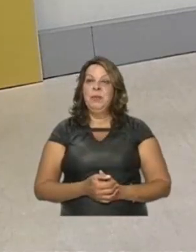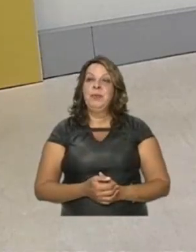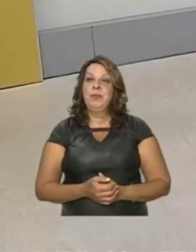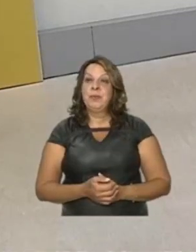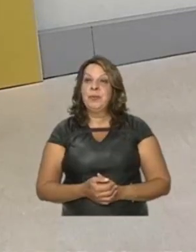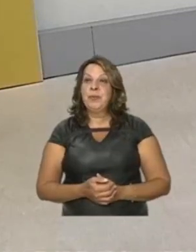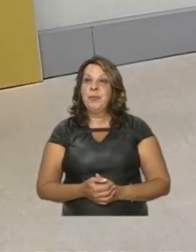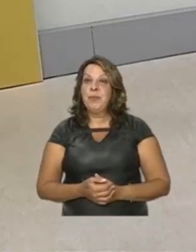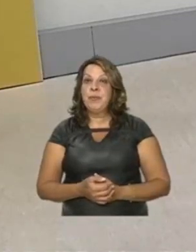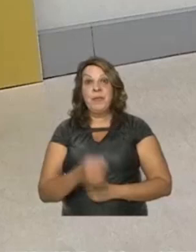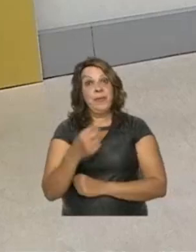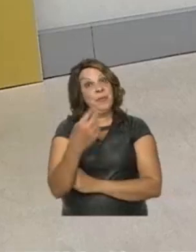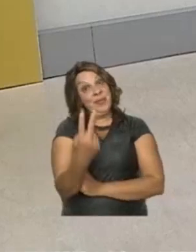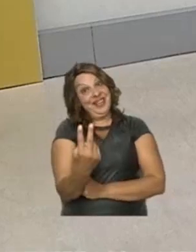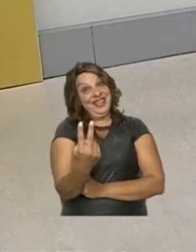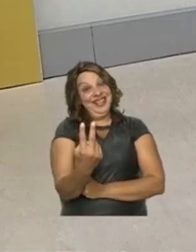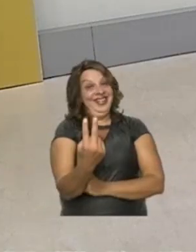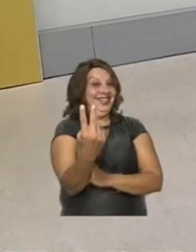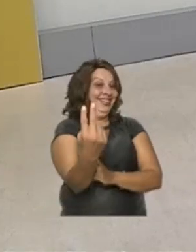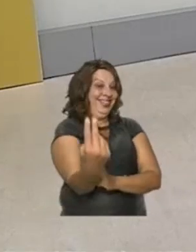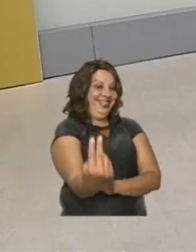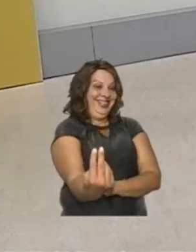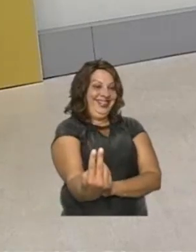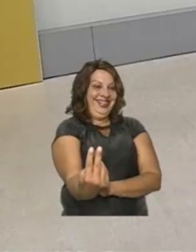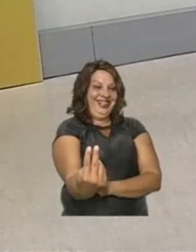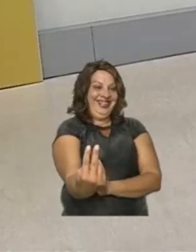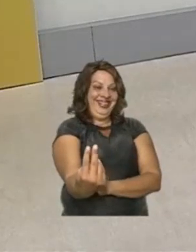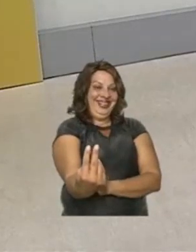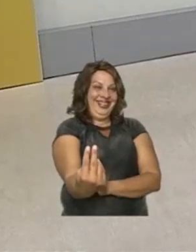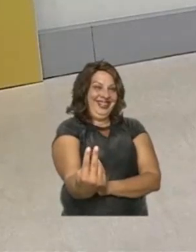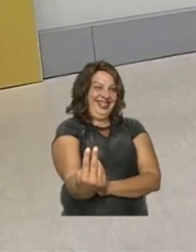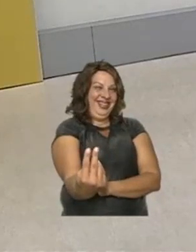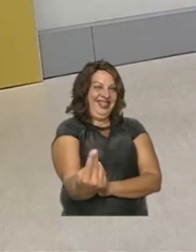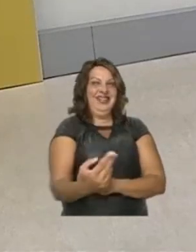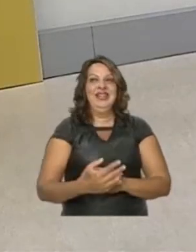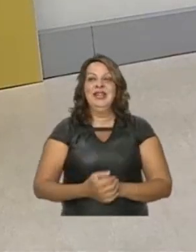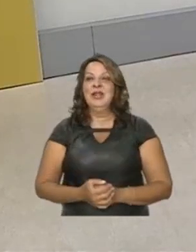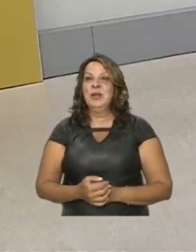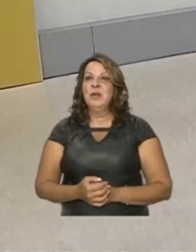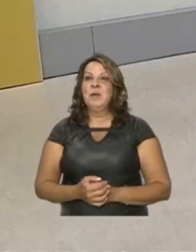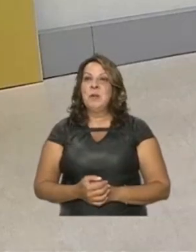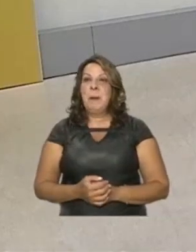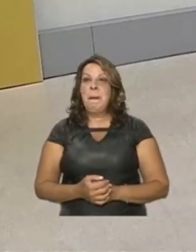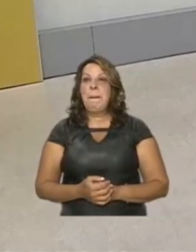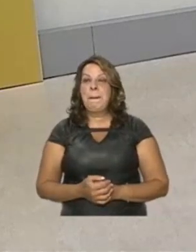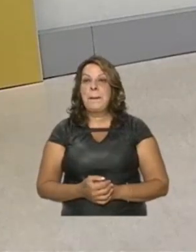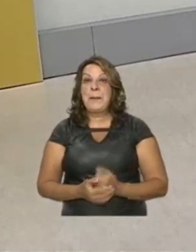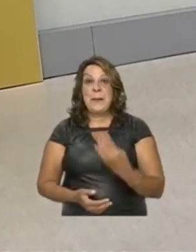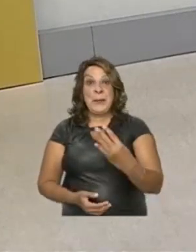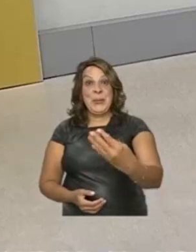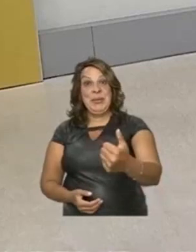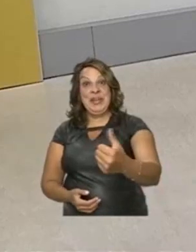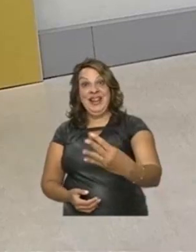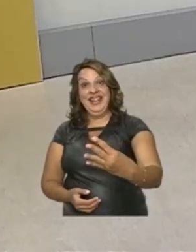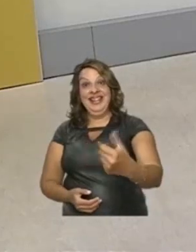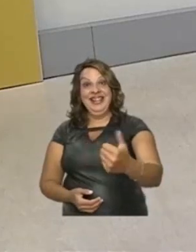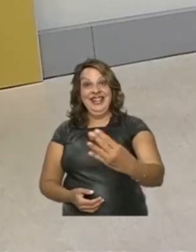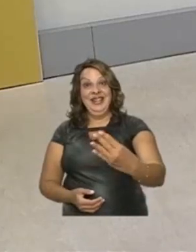vai lá, 14, já foi, número 2 agora, número 2, número 2, número 2, foi o número 2,